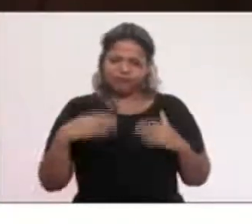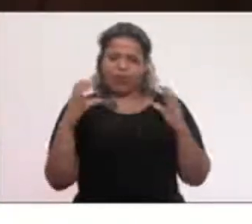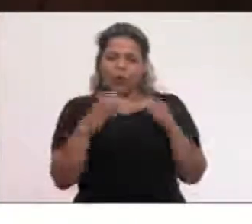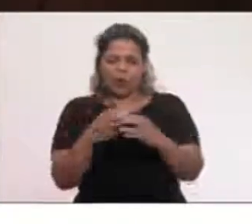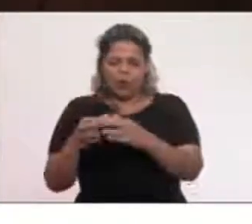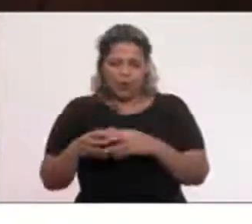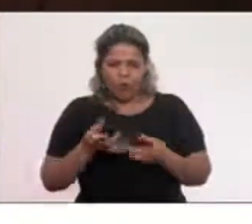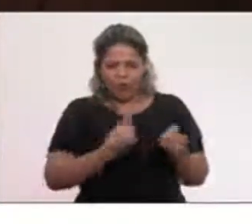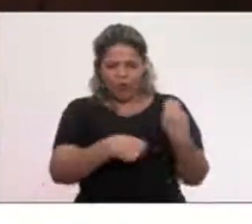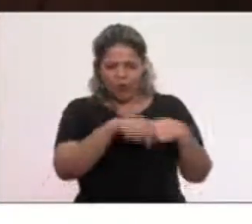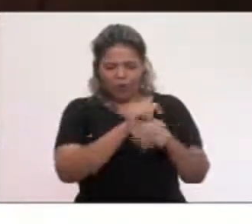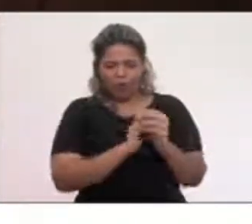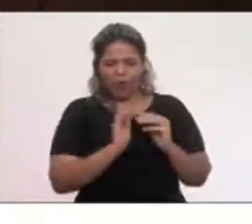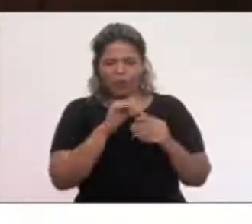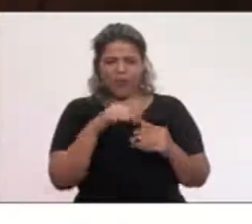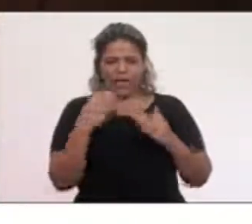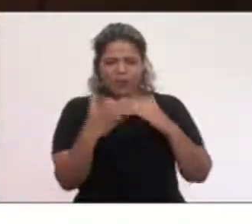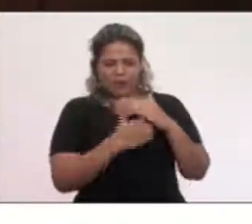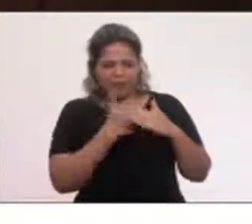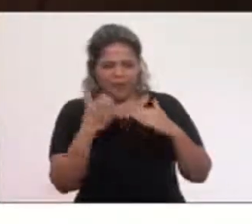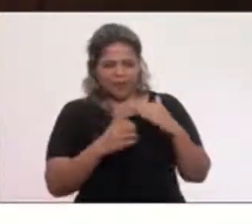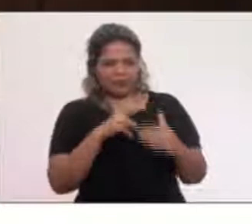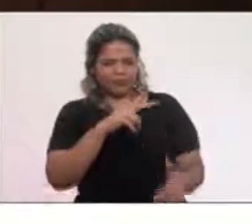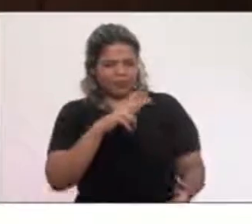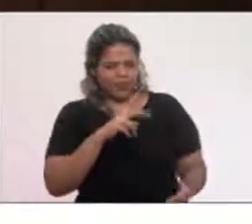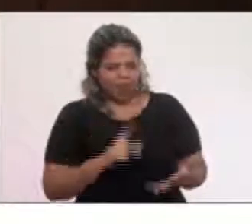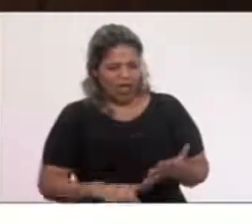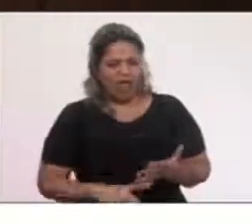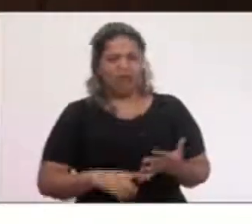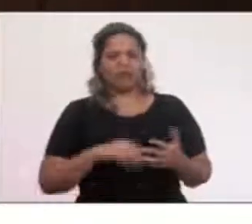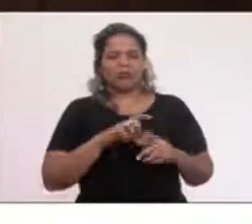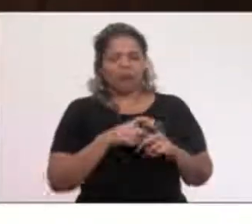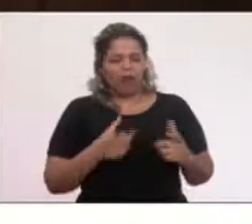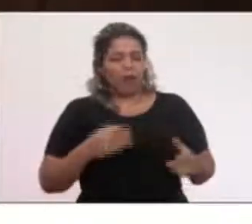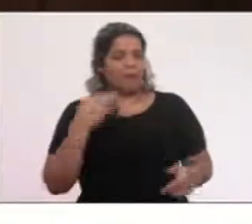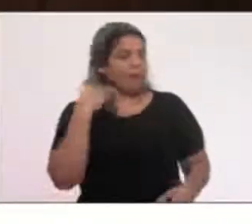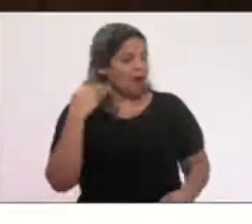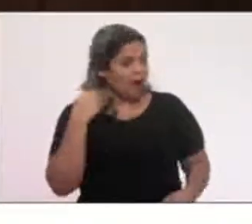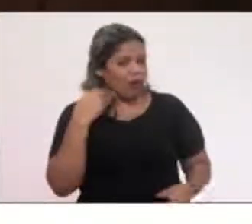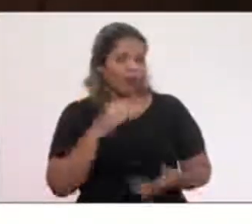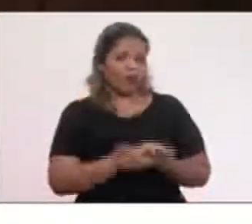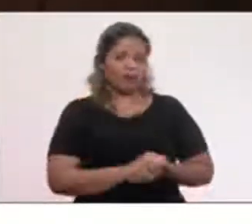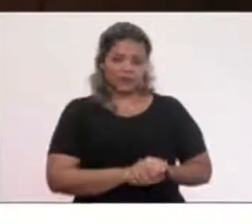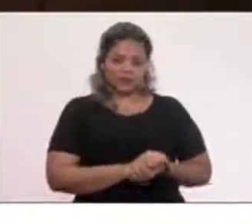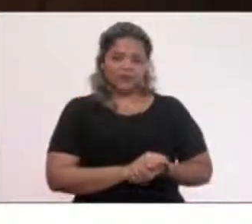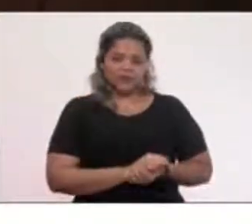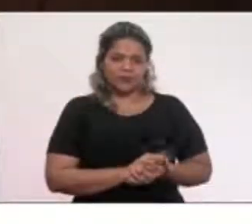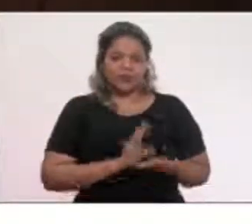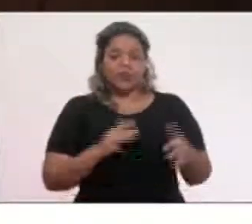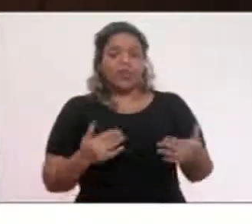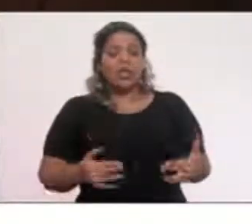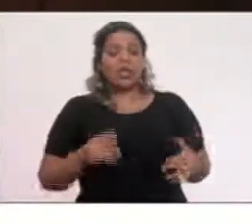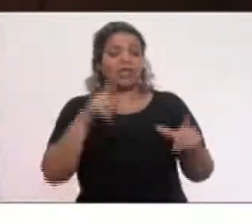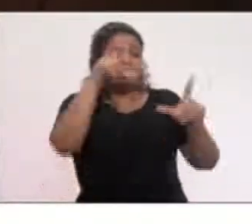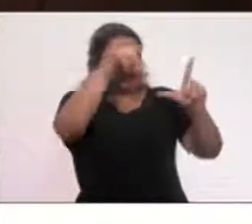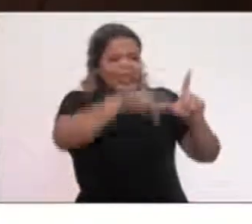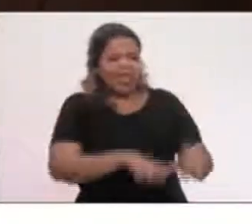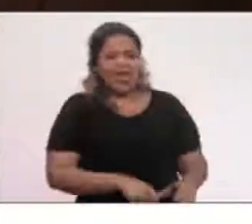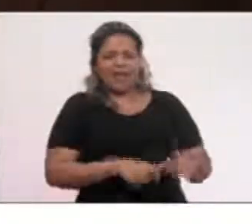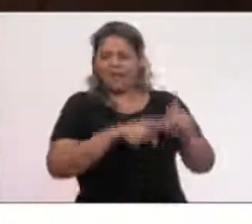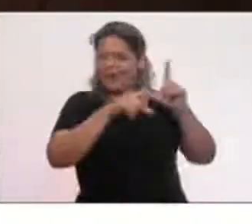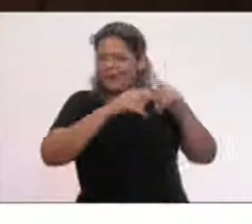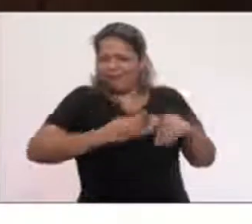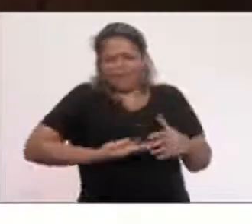econômicos, entre elas empresas estatais, entre elas grandes bancos, devem